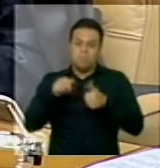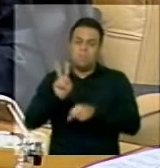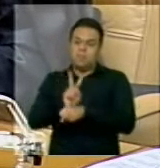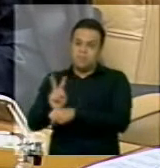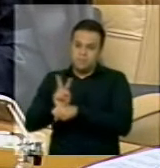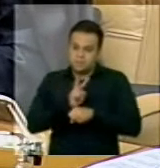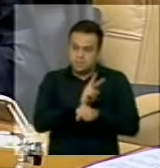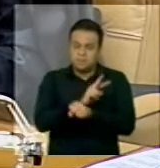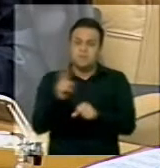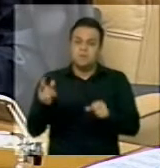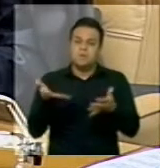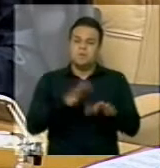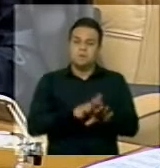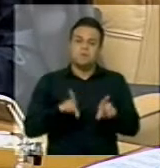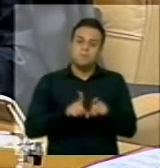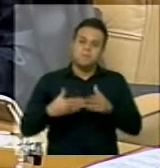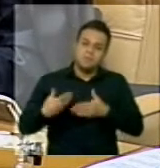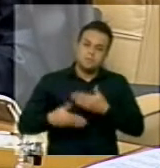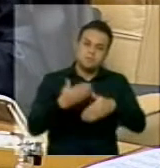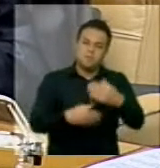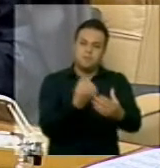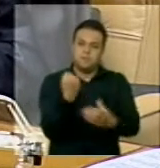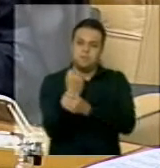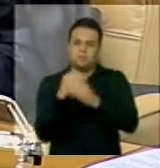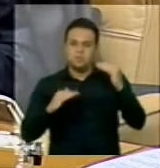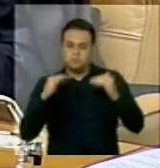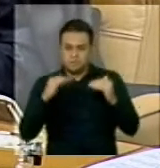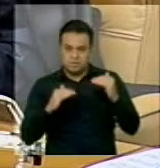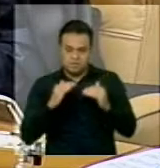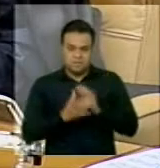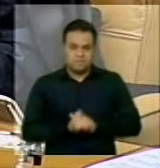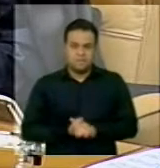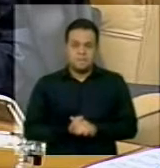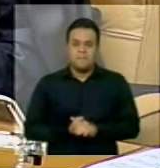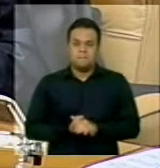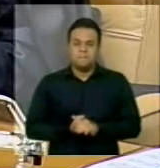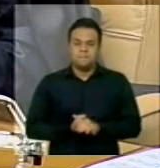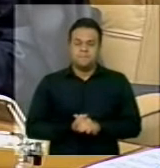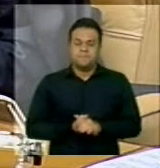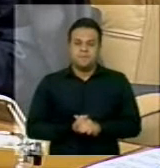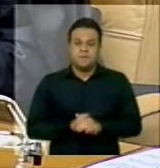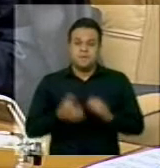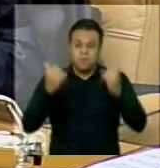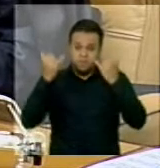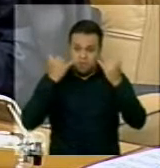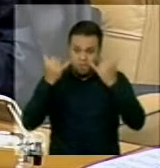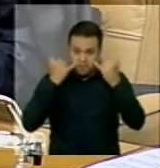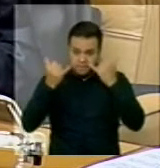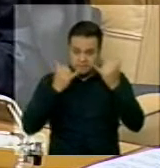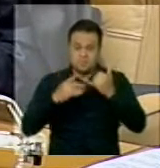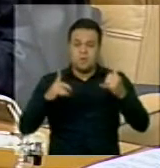inclusão e ao desenvolvimento sustentável da região. Faz ainda essa informação da Presidência da